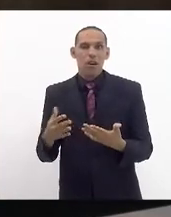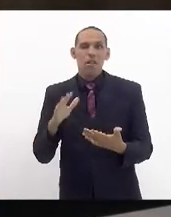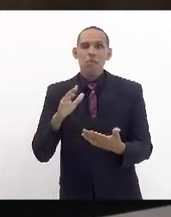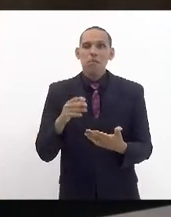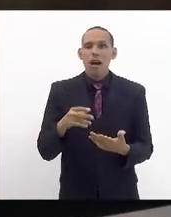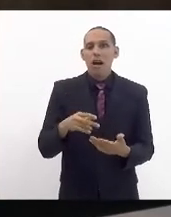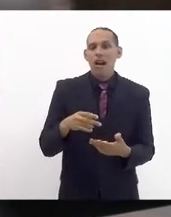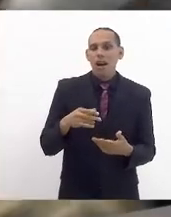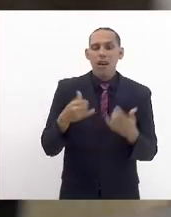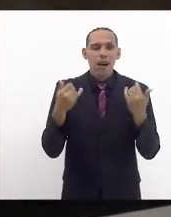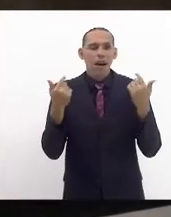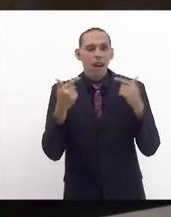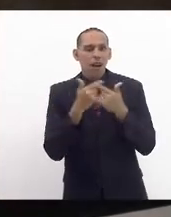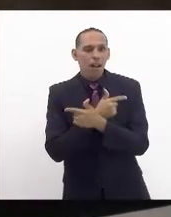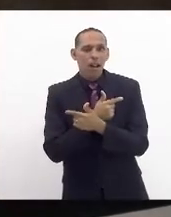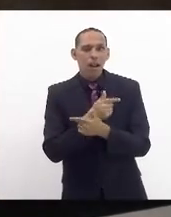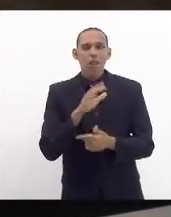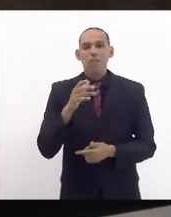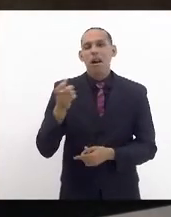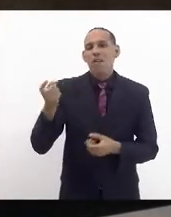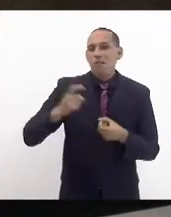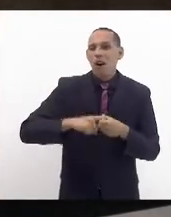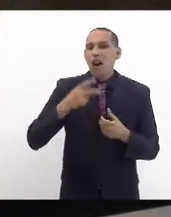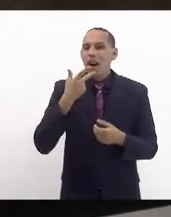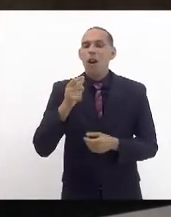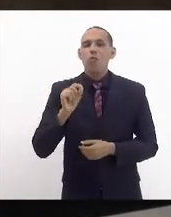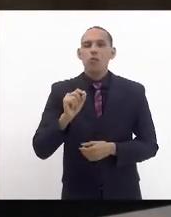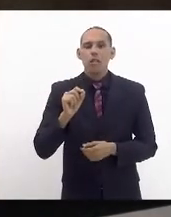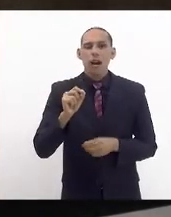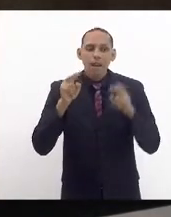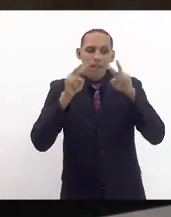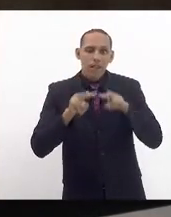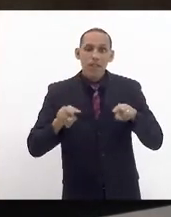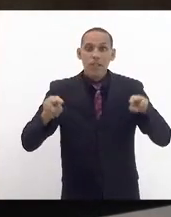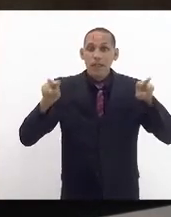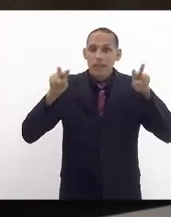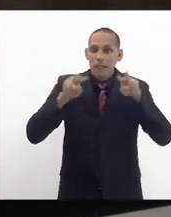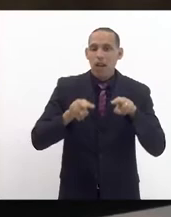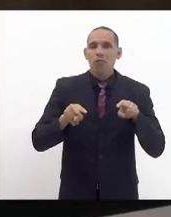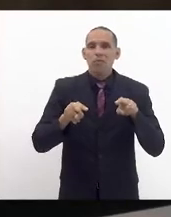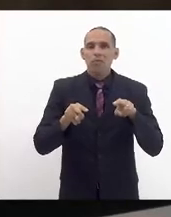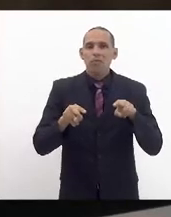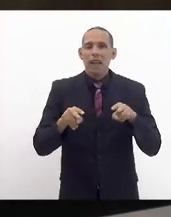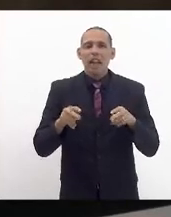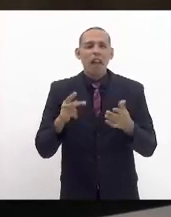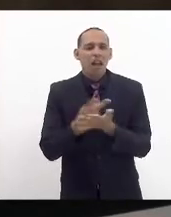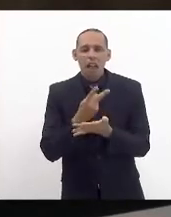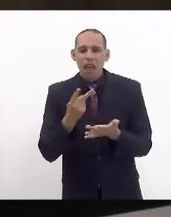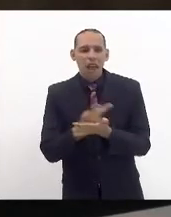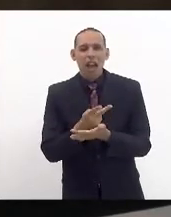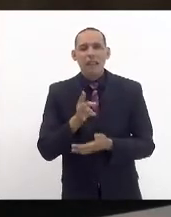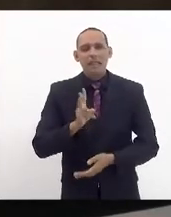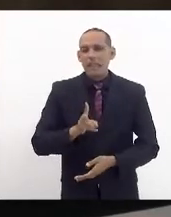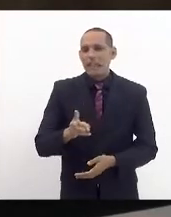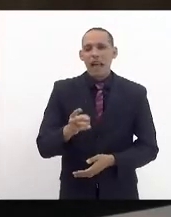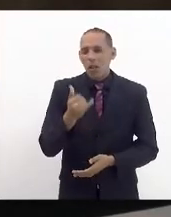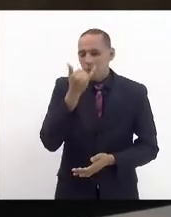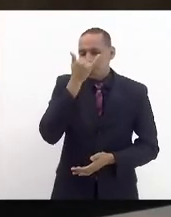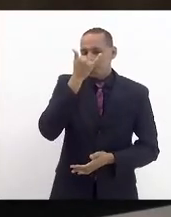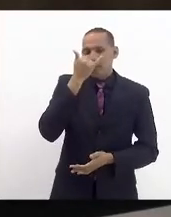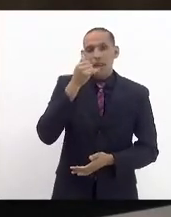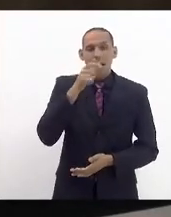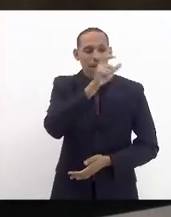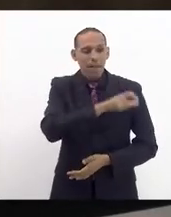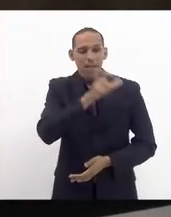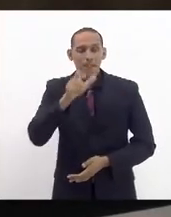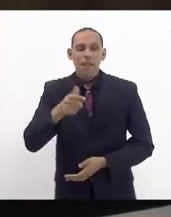que fala de uma pauta que é recorrente. É uma visão sempre equivocada por parte dos mesmos